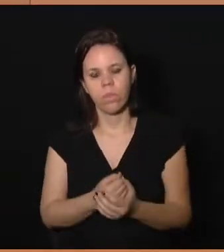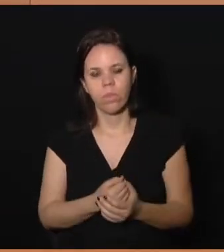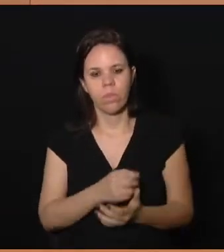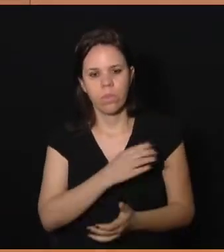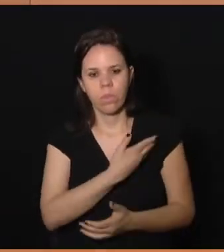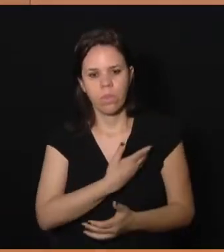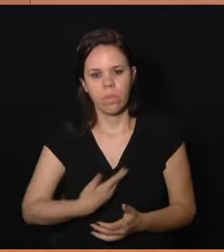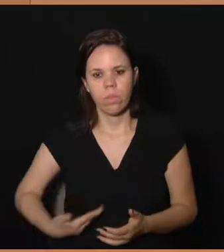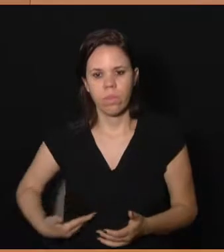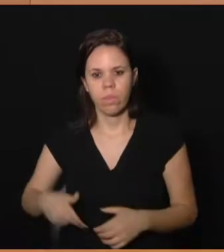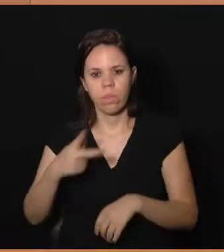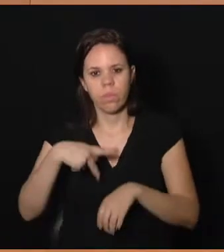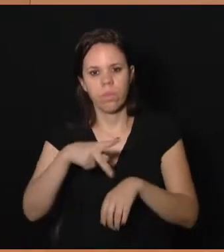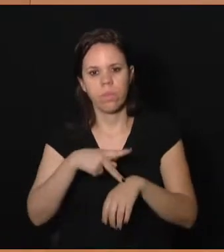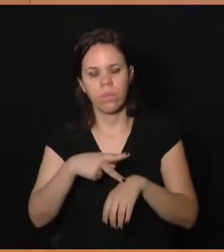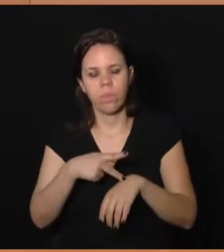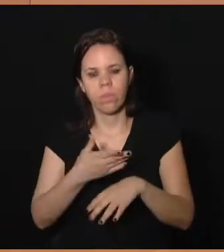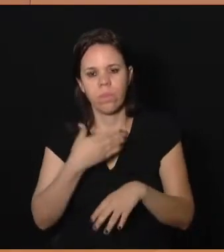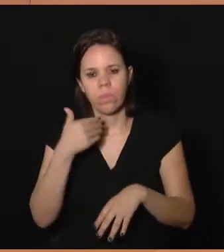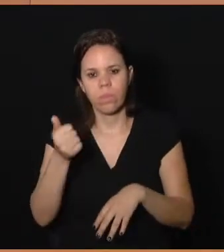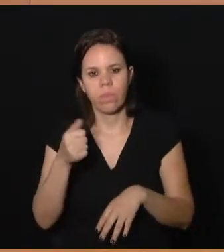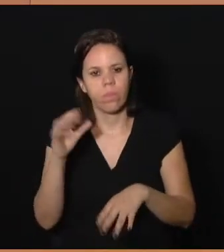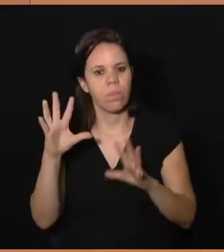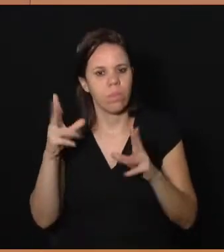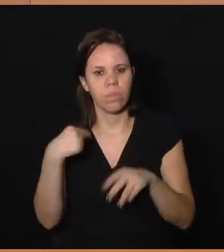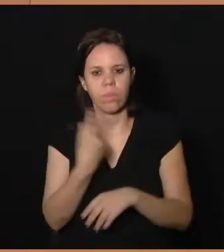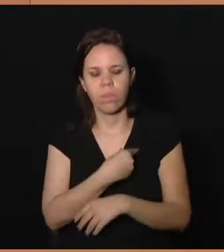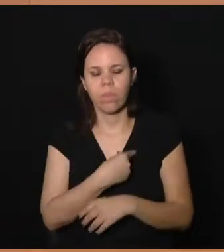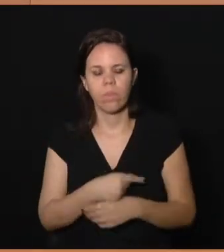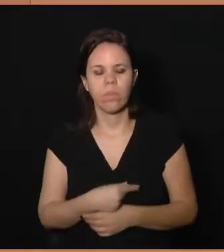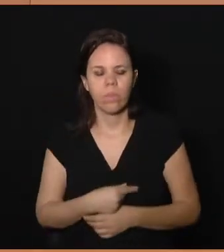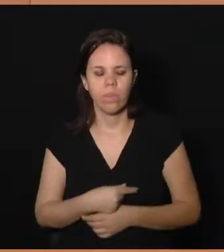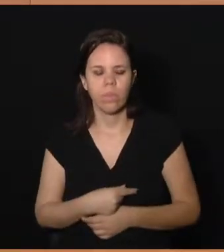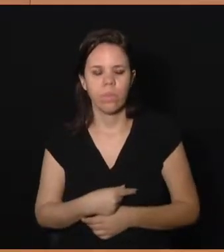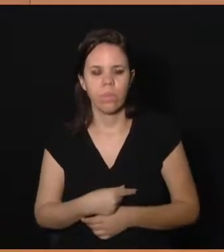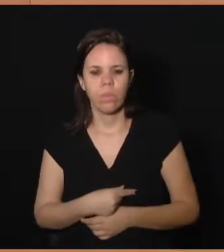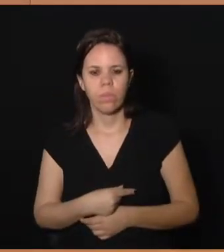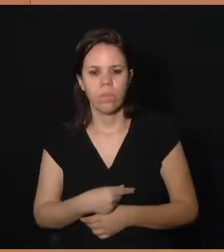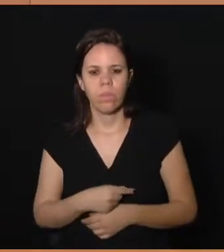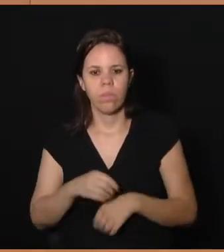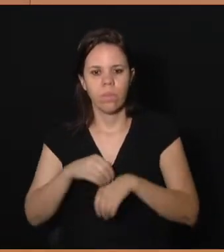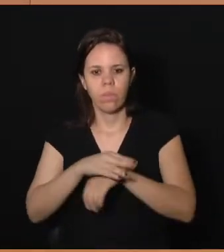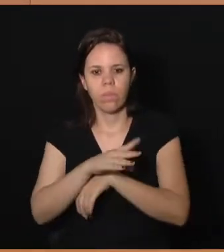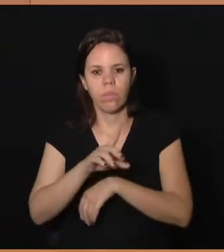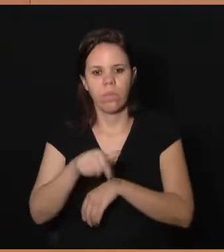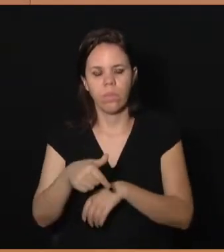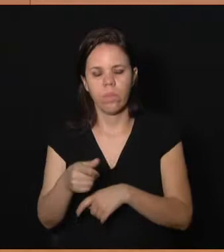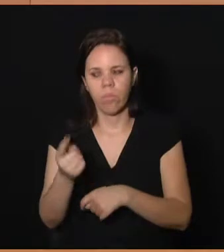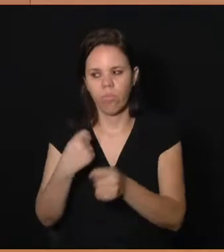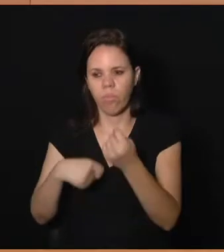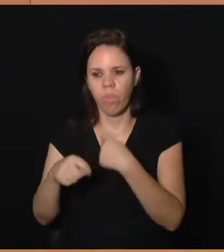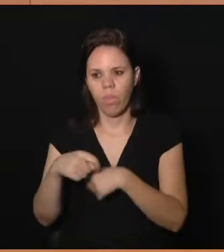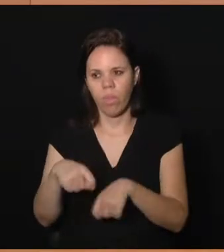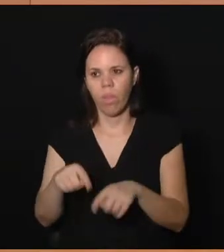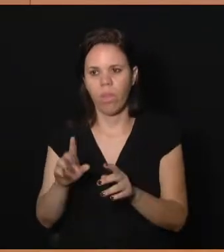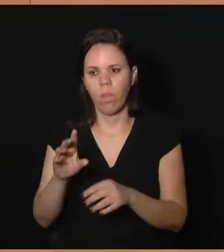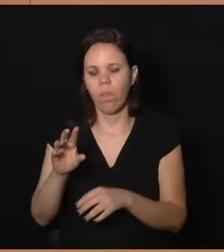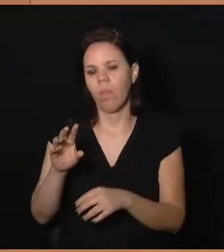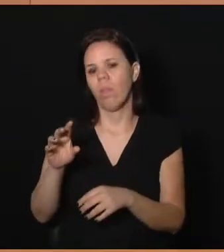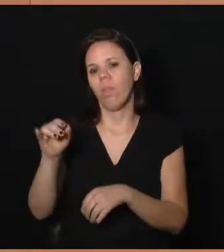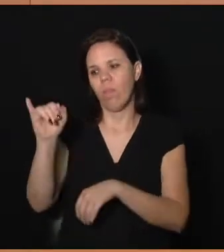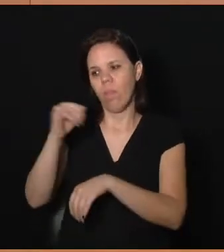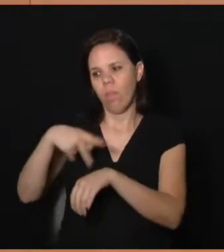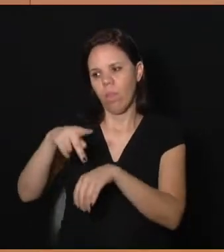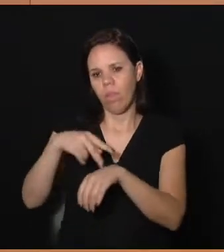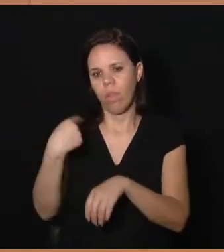nosso país melhor para todos nós. Eu acho que esse é o recado. O comércio exterior, nós despachantes aduaneiros temos essa visão.